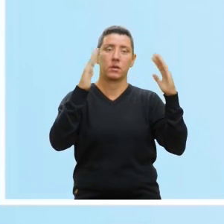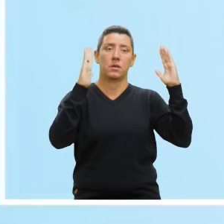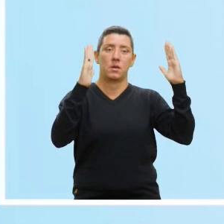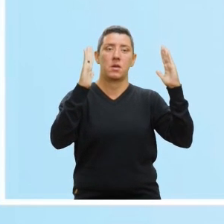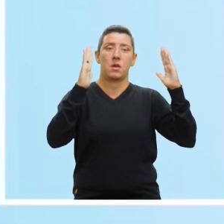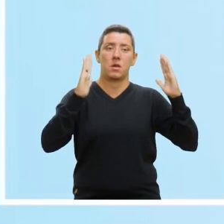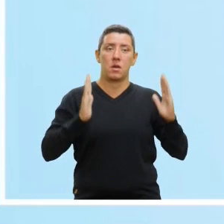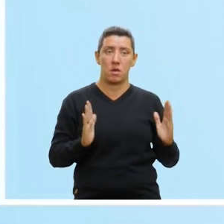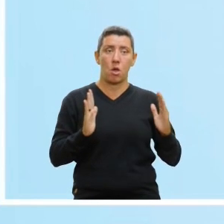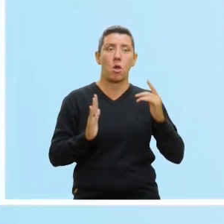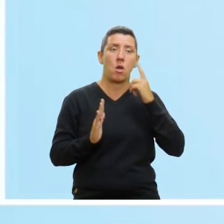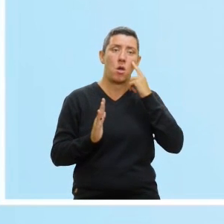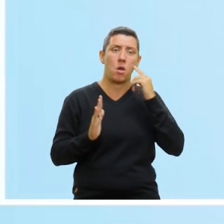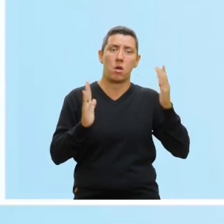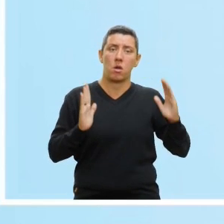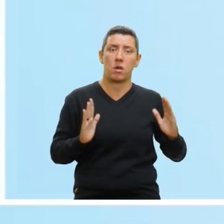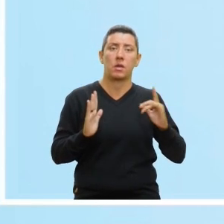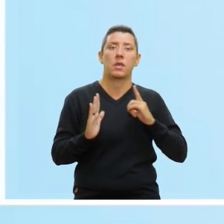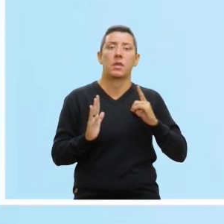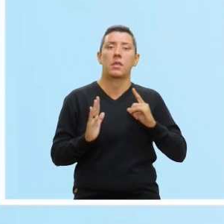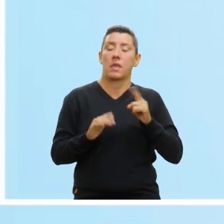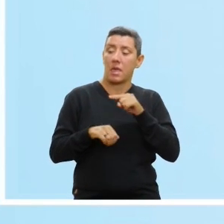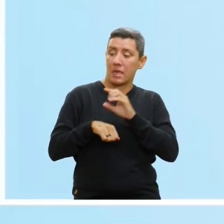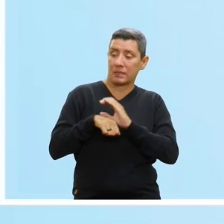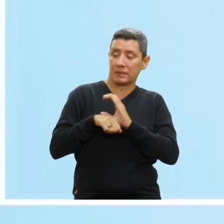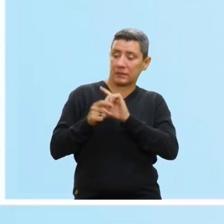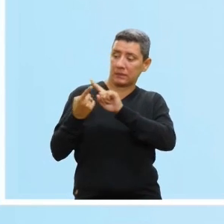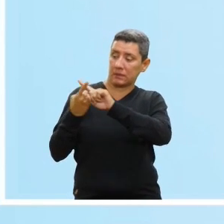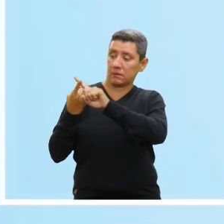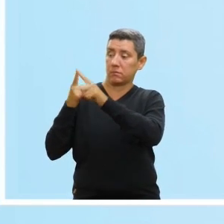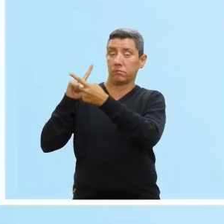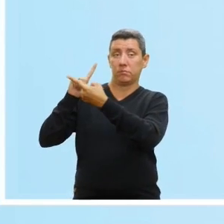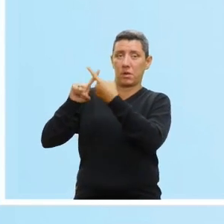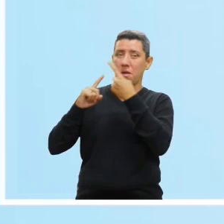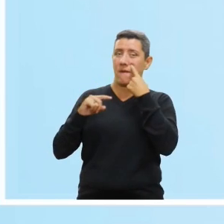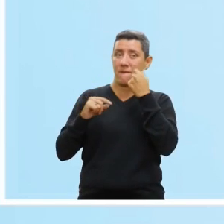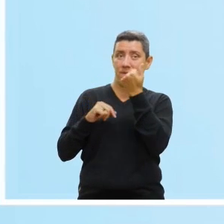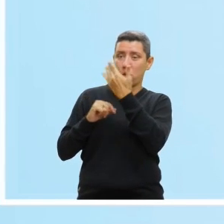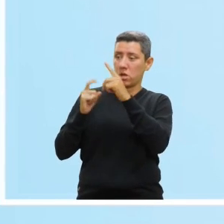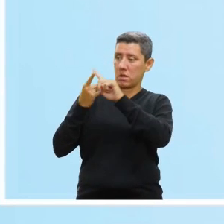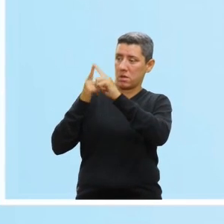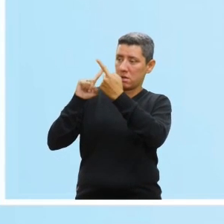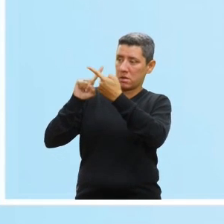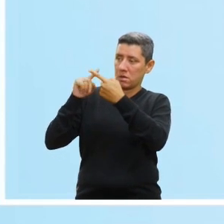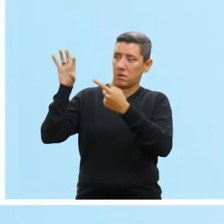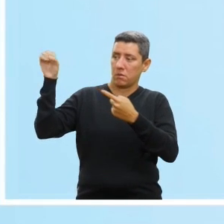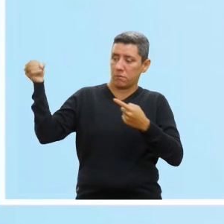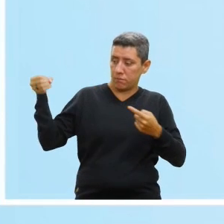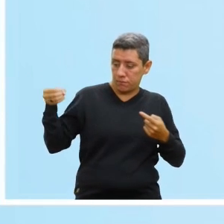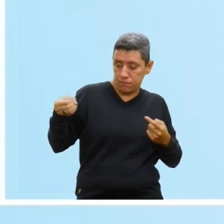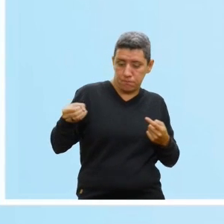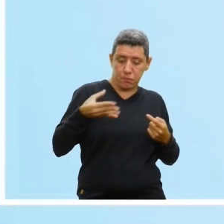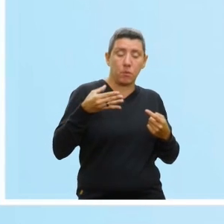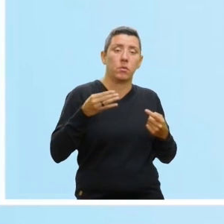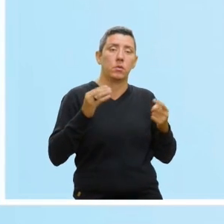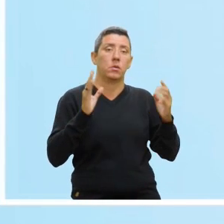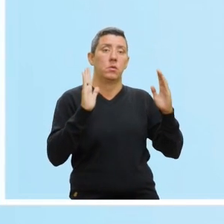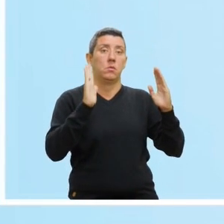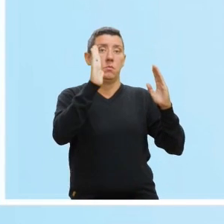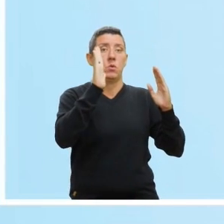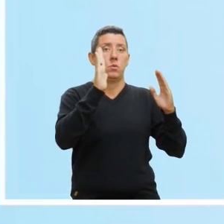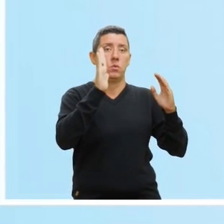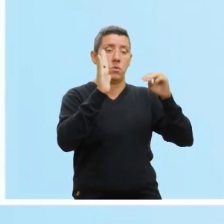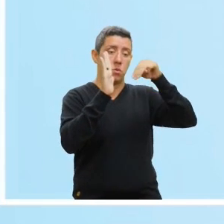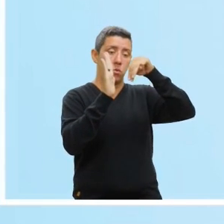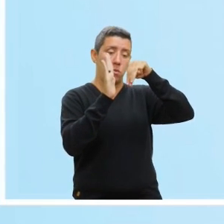né, do roteador. O transponder ele vai converter para a frequência DWDM, então ele entra no MUX. Esse MUX